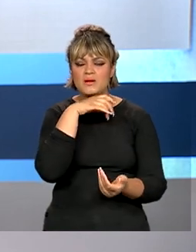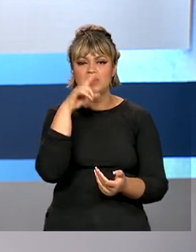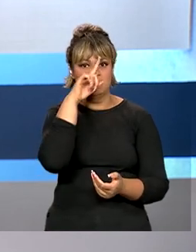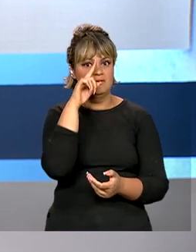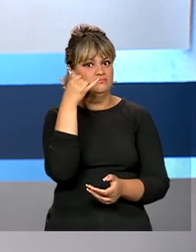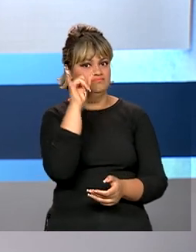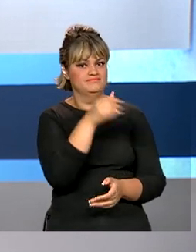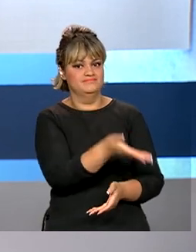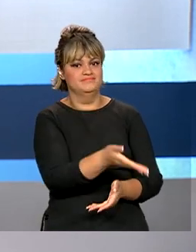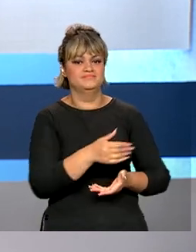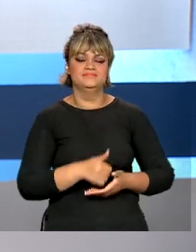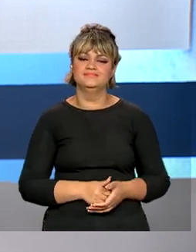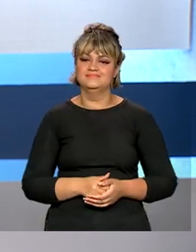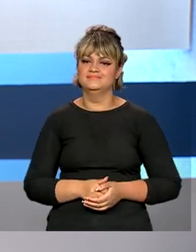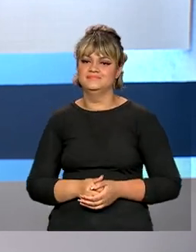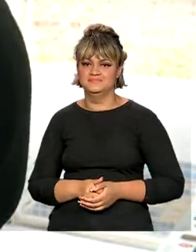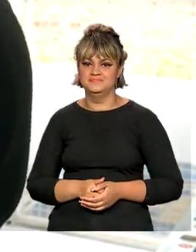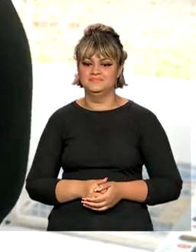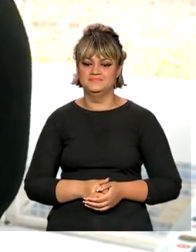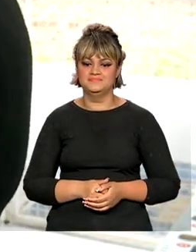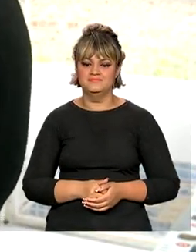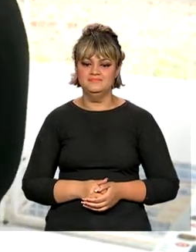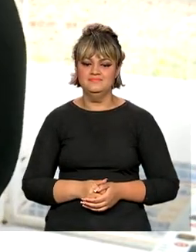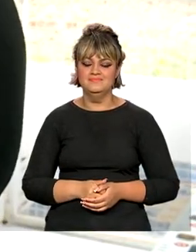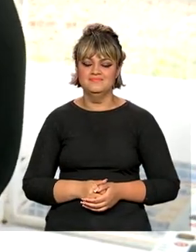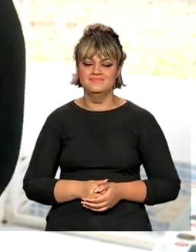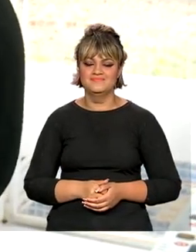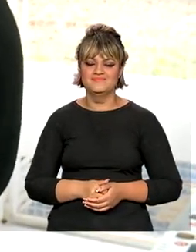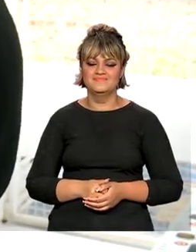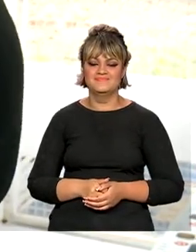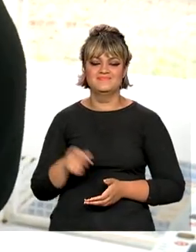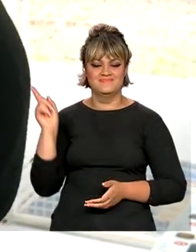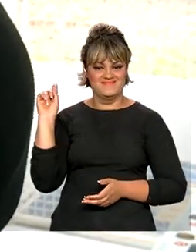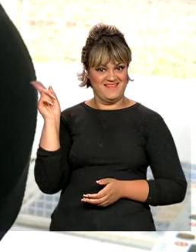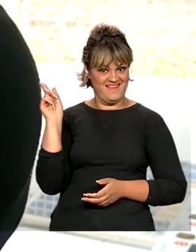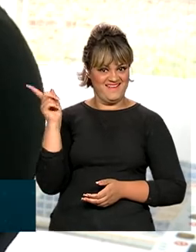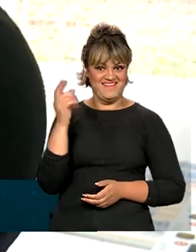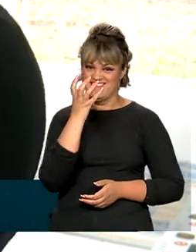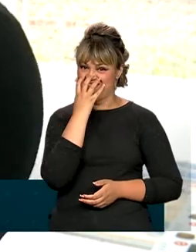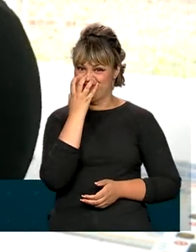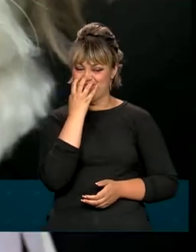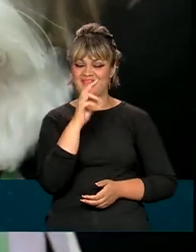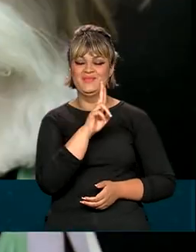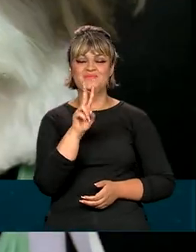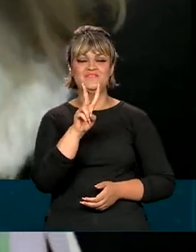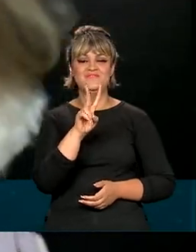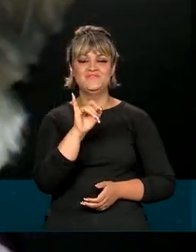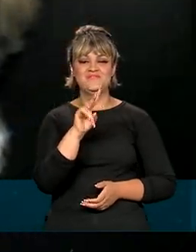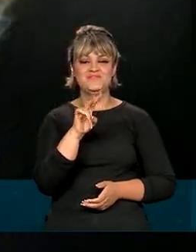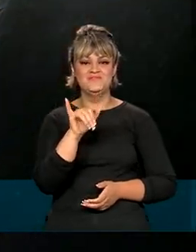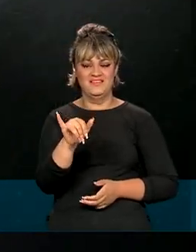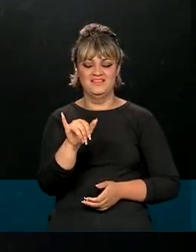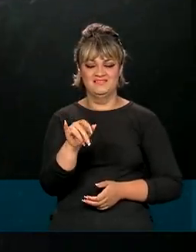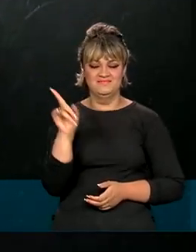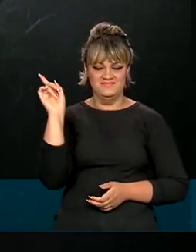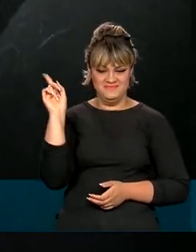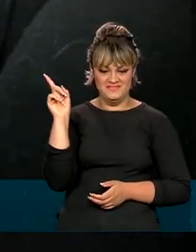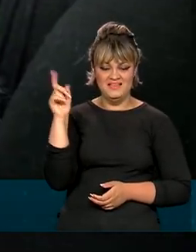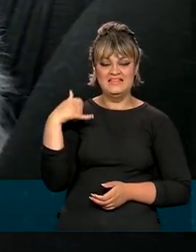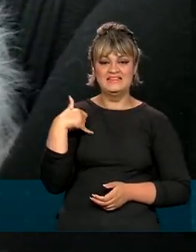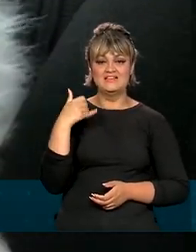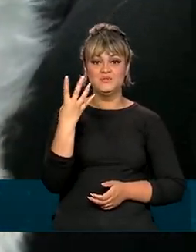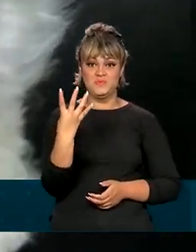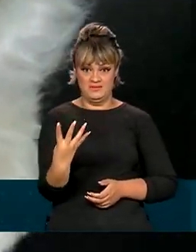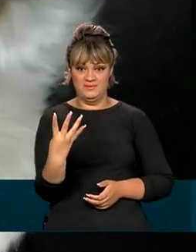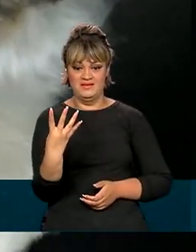oferecer risco aos bichinhos essa no colo da Tânia é a Vivi a cadela da raça shitzu